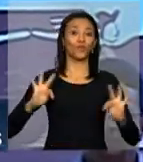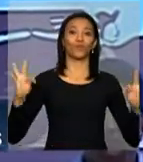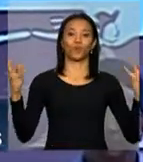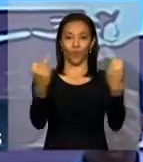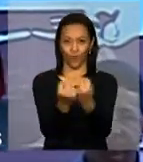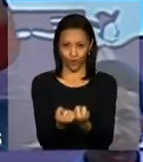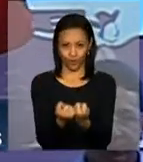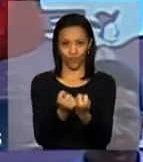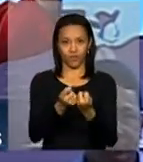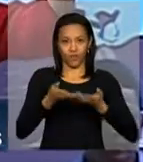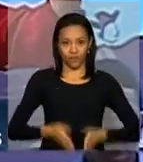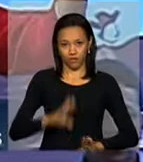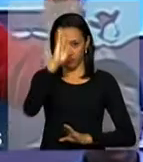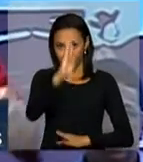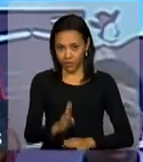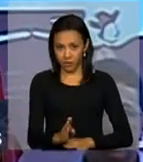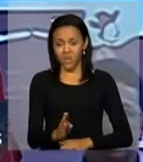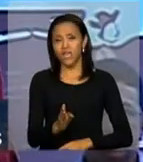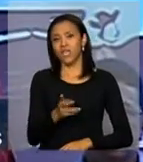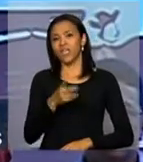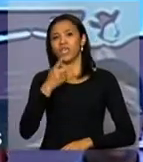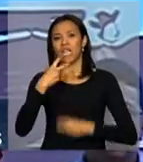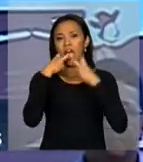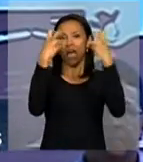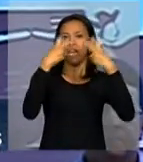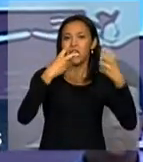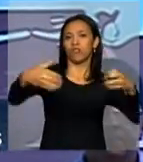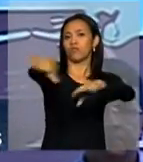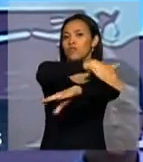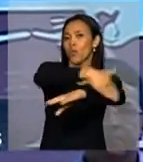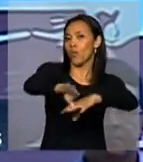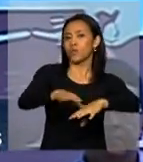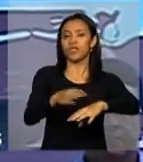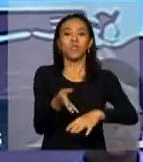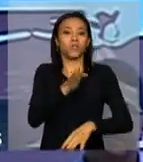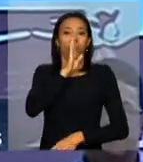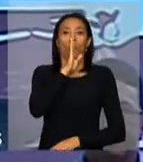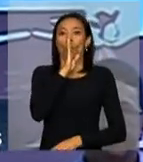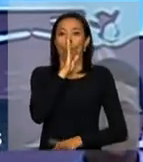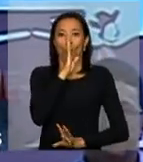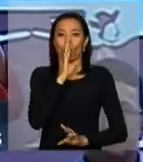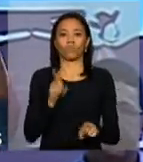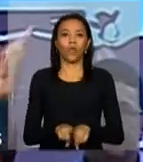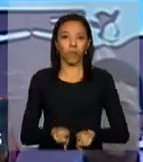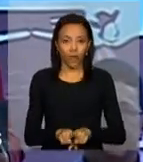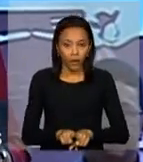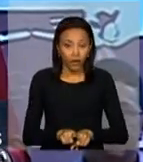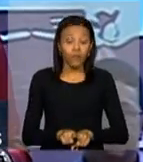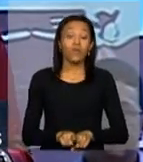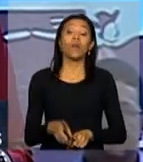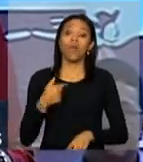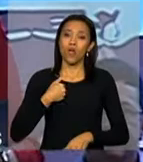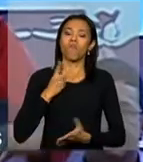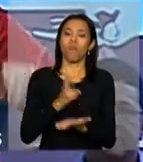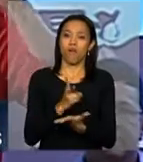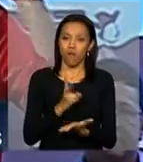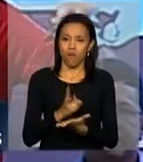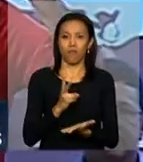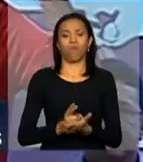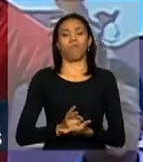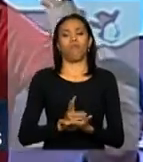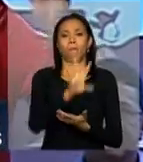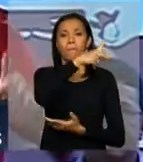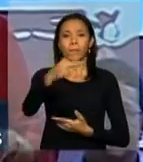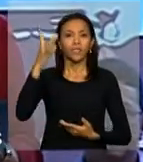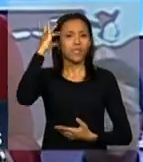brasileiros, dos que falam nas ruas e dos que não falam nas ruas, mesmo sendo presidenta de cada